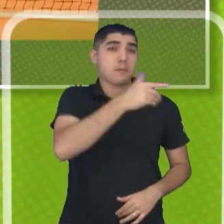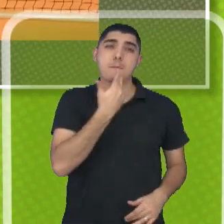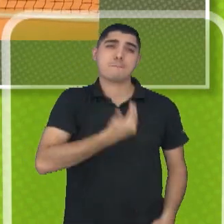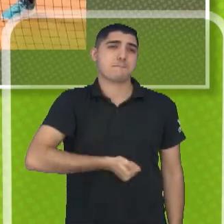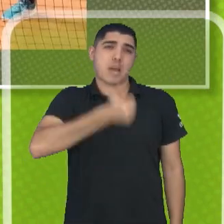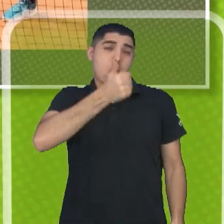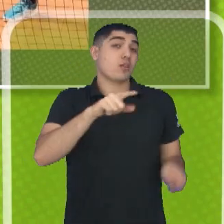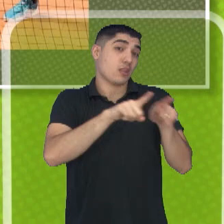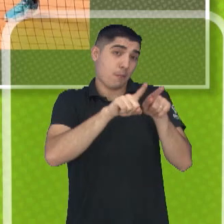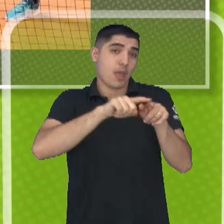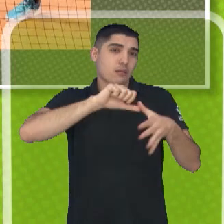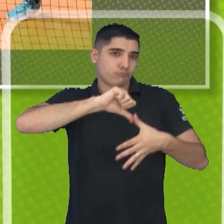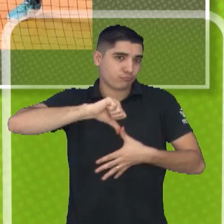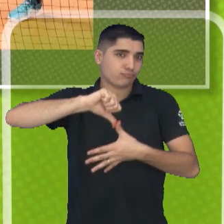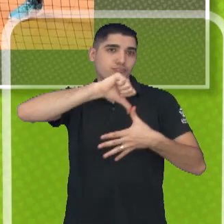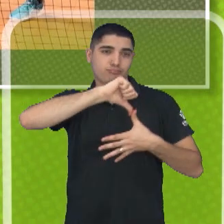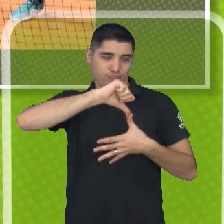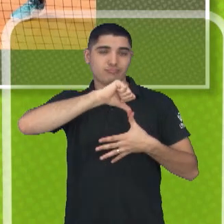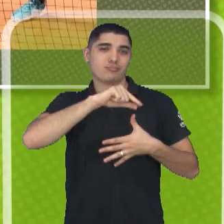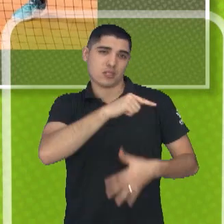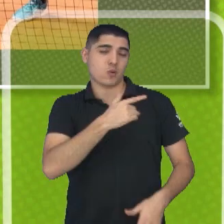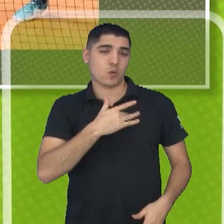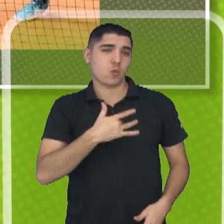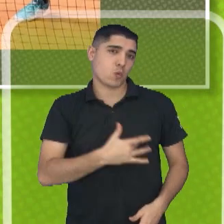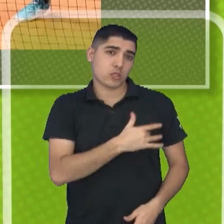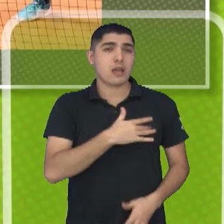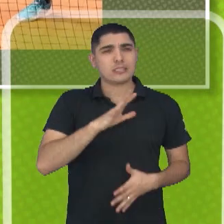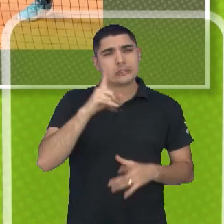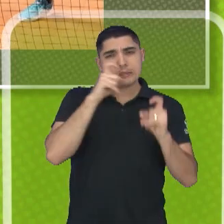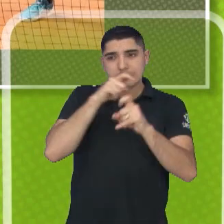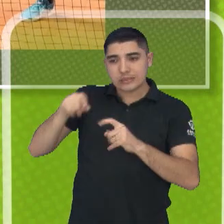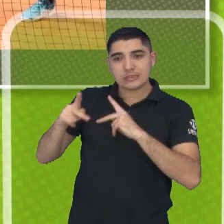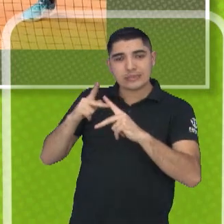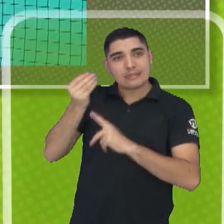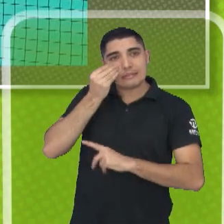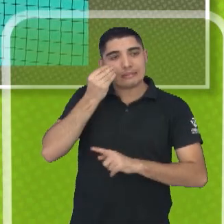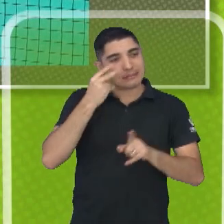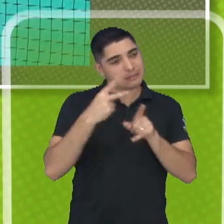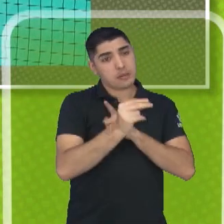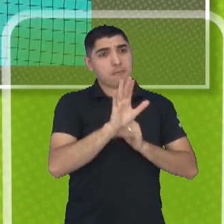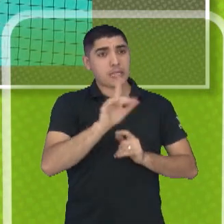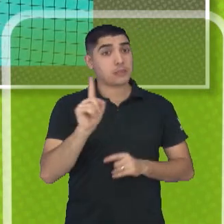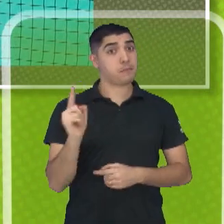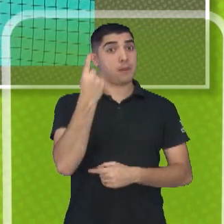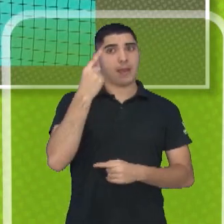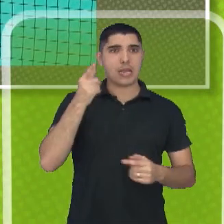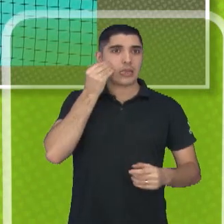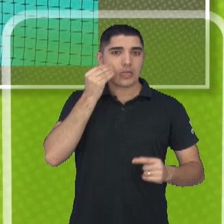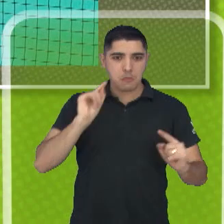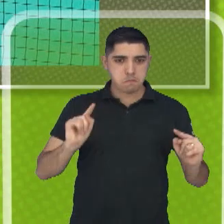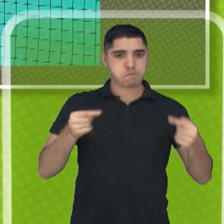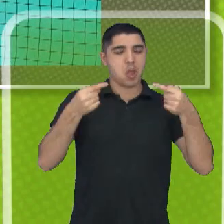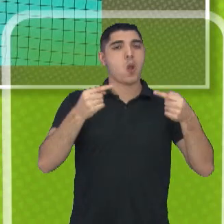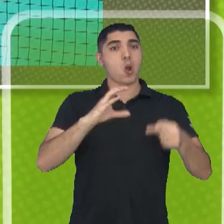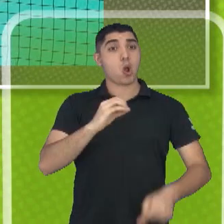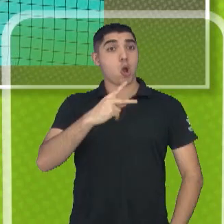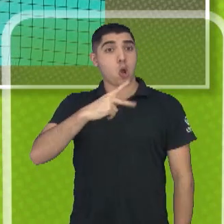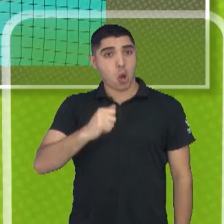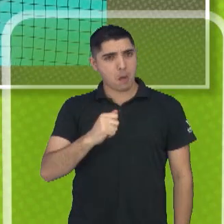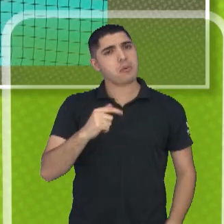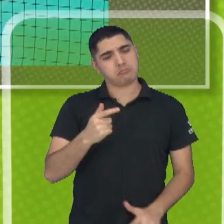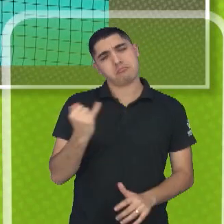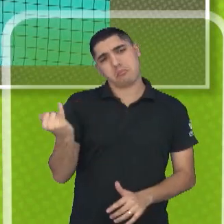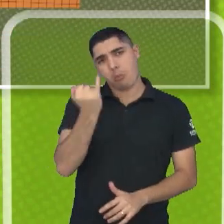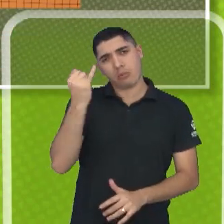sul-americano. Foi difícil para o São José, mas eu acho que para uma primeira vez aí de competição nacional, de final de competição nacional, é um